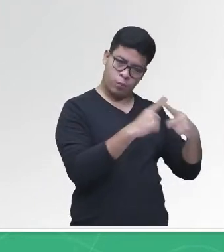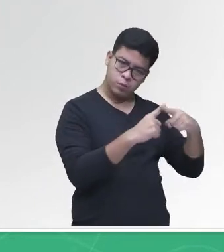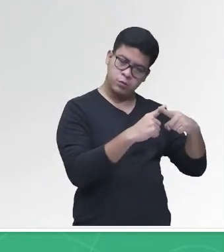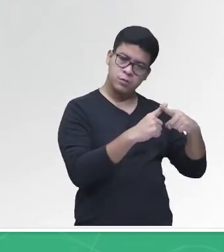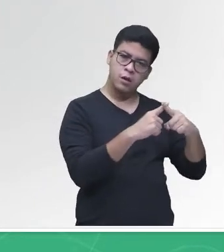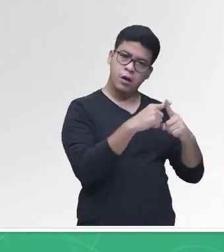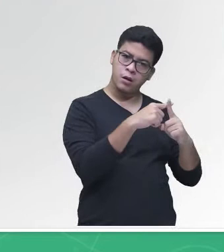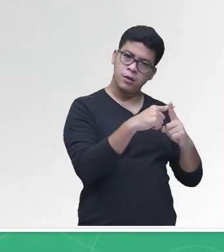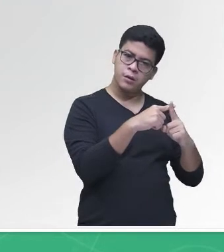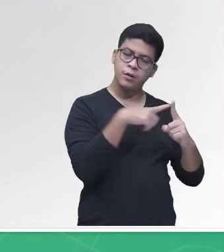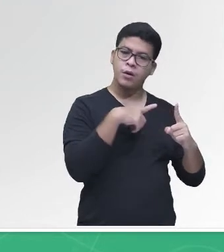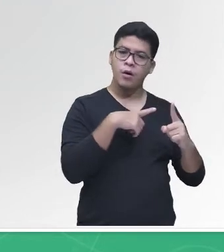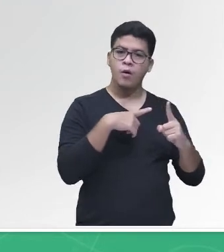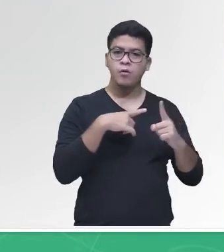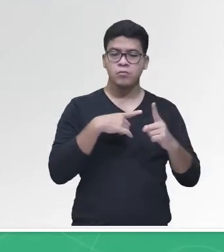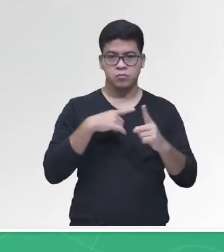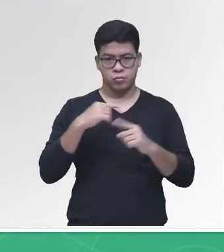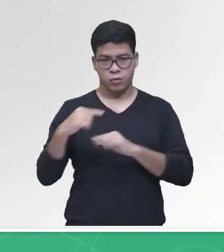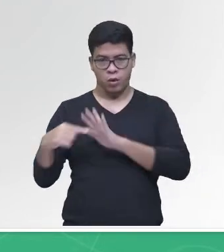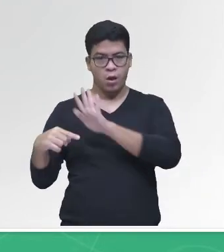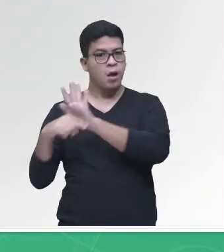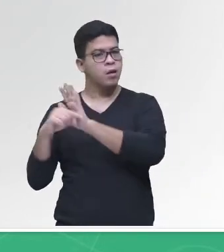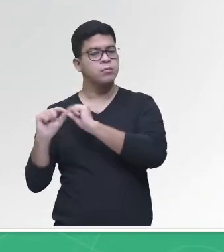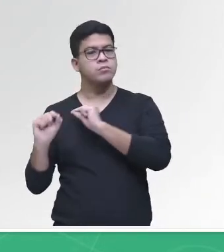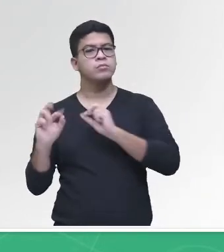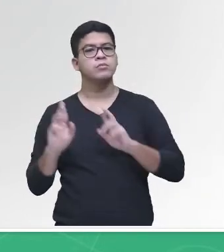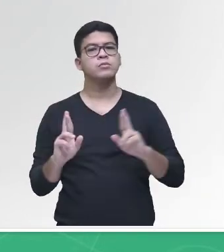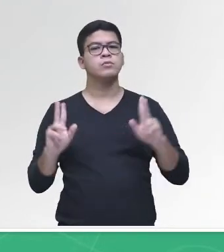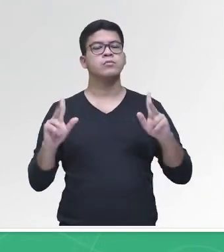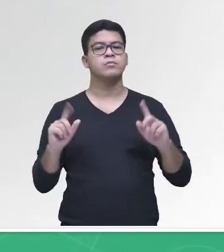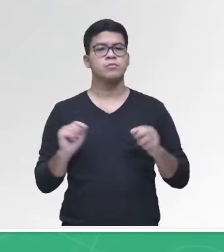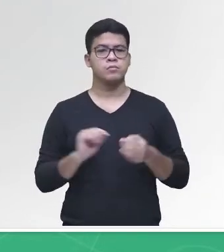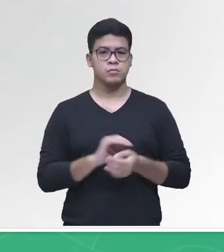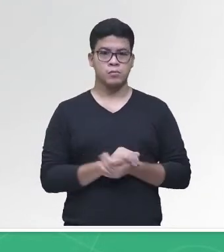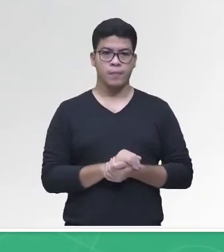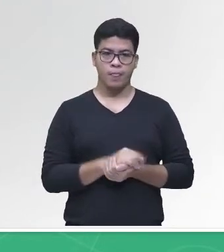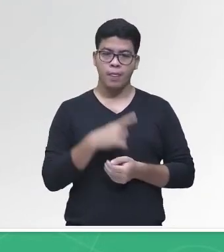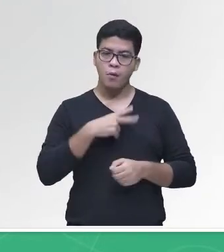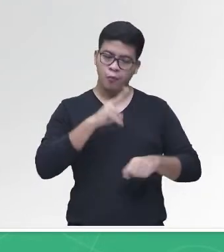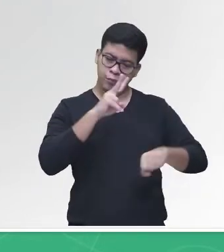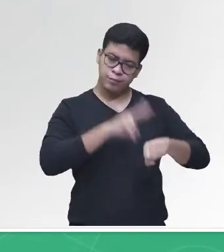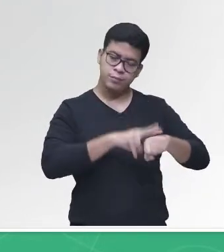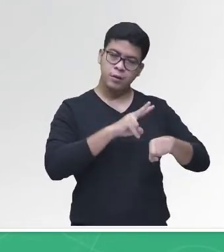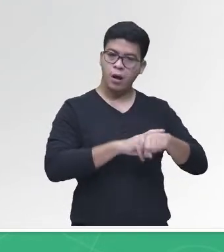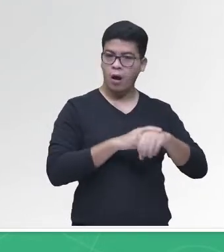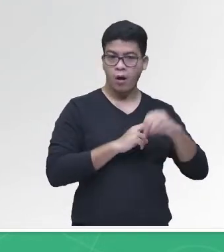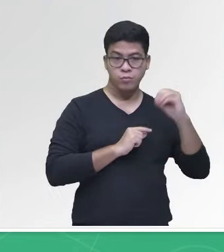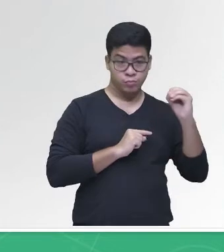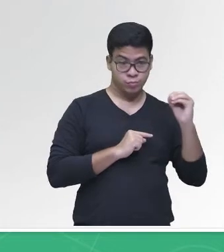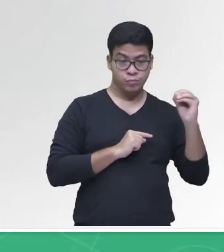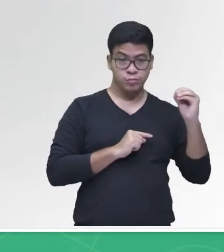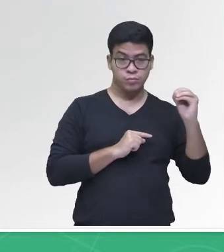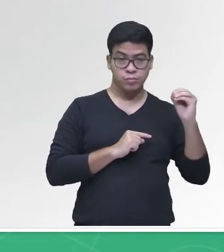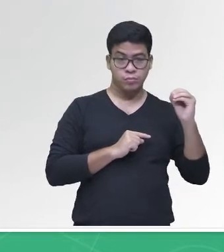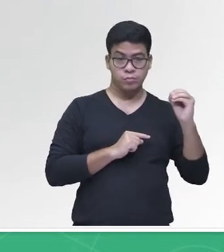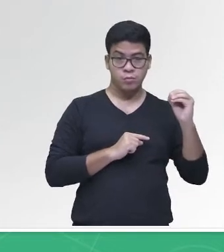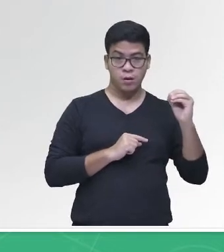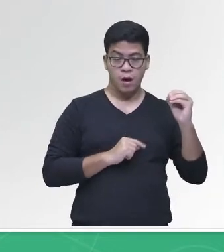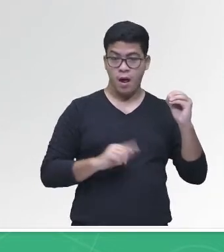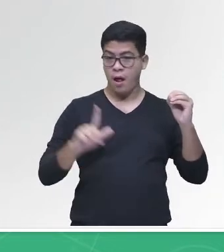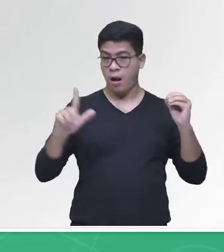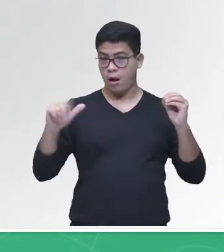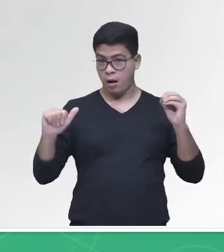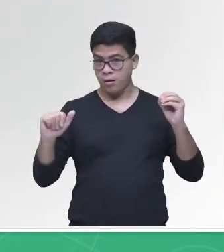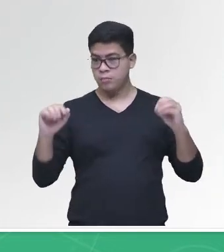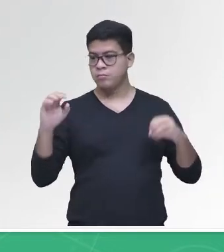opostos em mesmo módulo. Vejam o que vai ocorrer. Eu tenho aqui o vidro, o neutro, mesmo número de prótons é igual ao